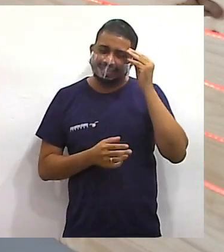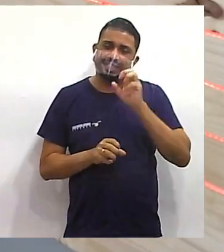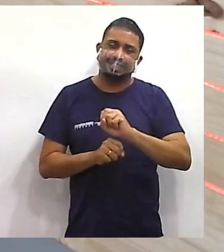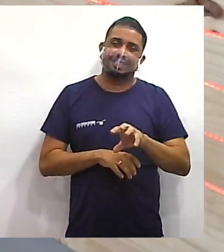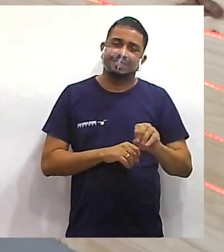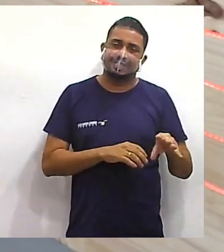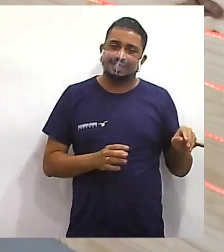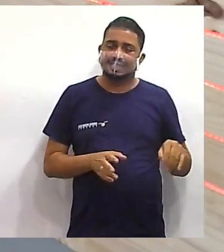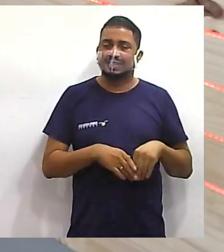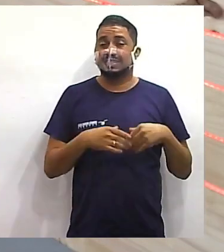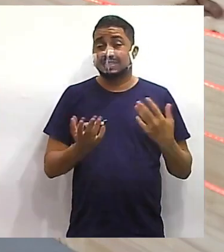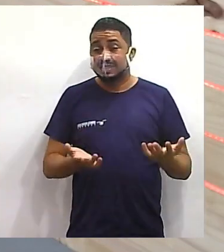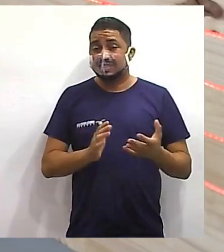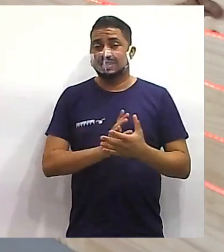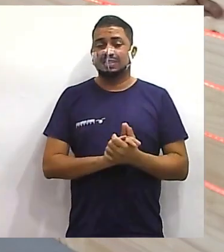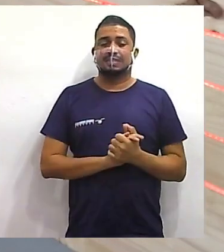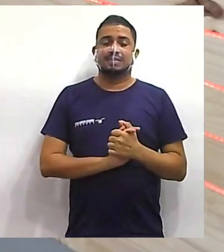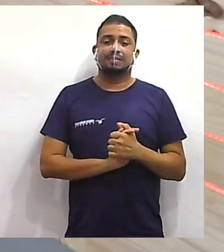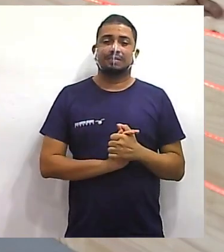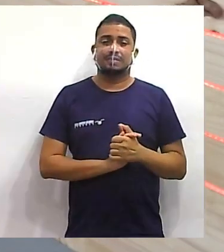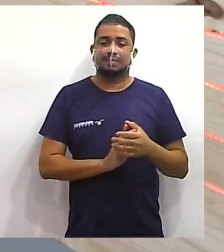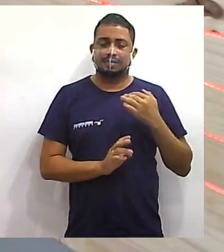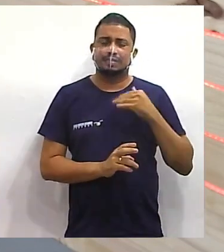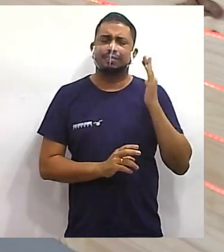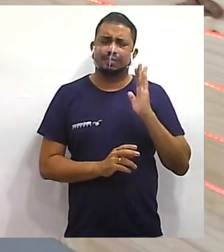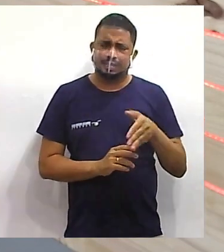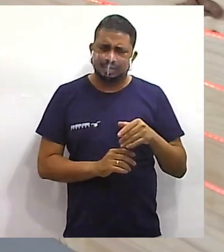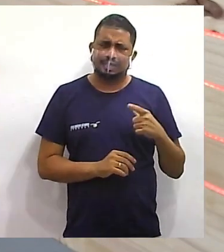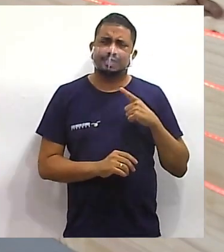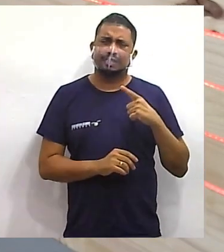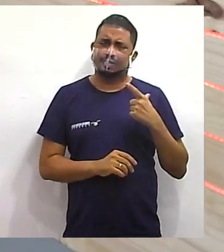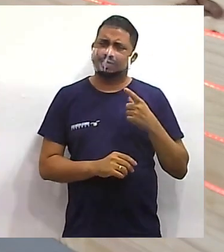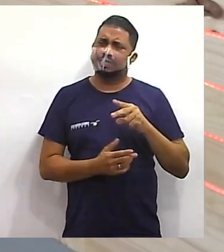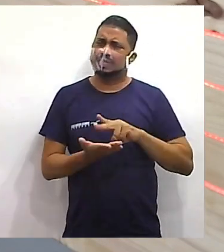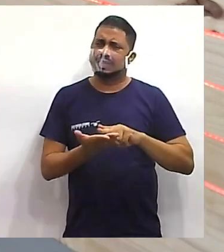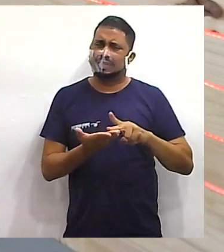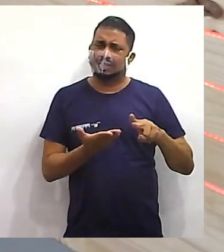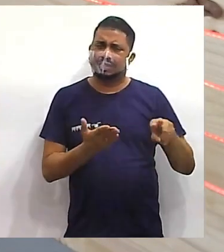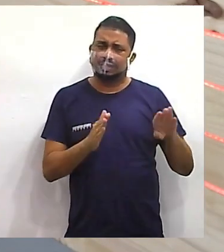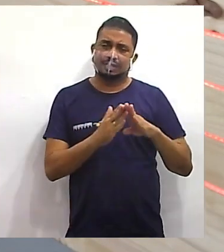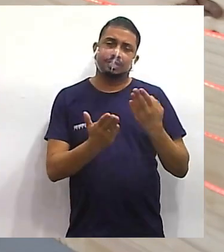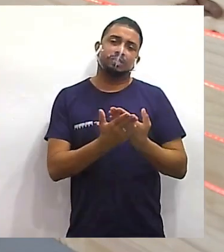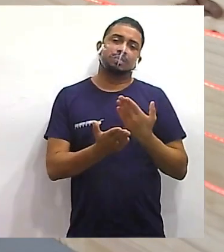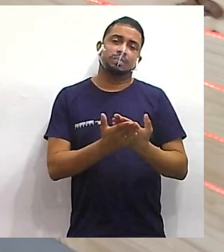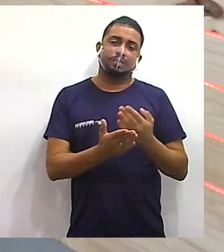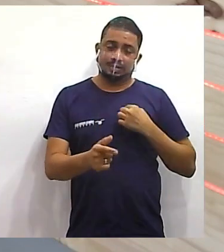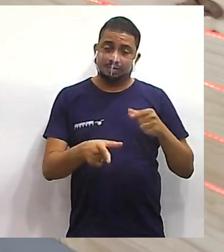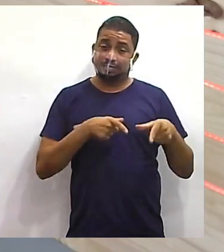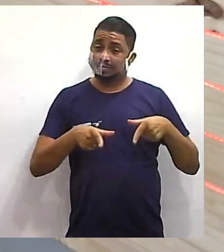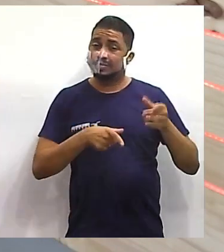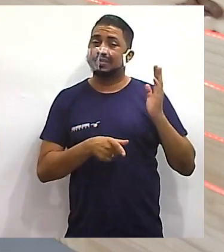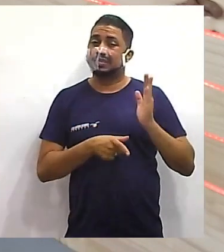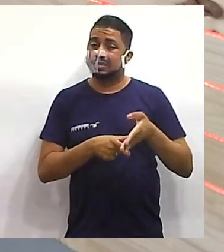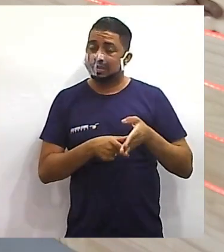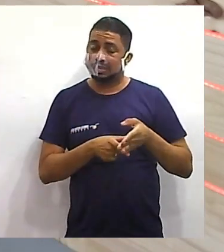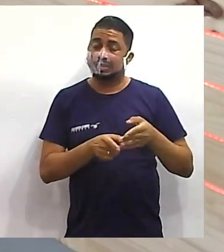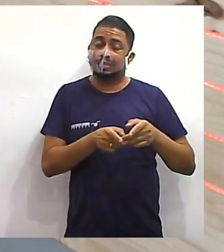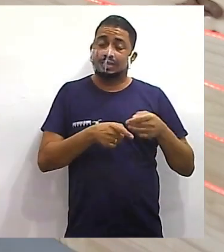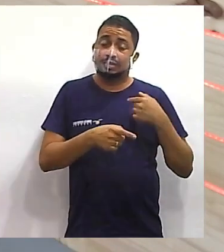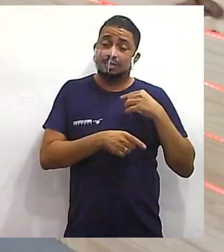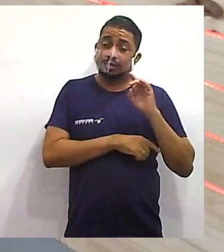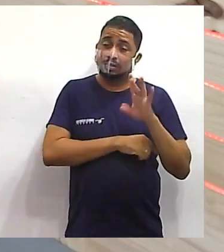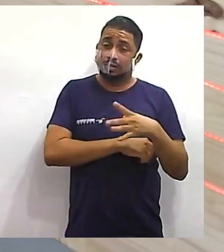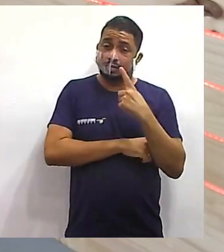educação e já passei por muitas escolas. O Grêmio, ele é... E eu só